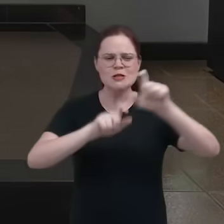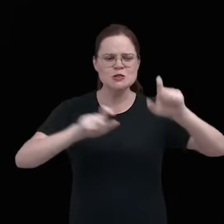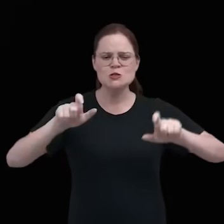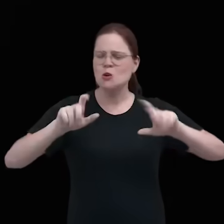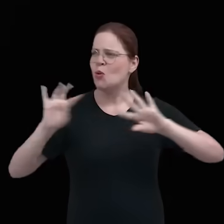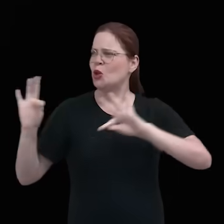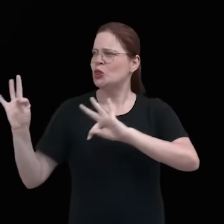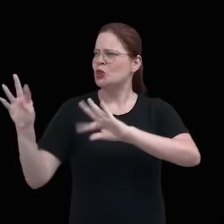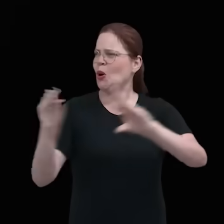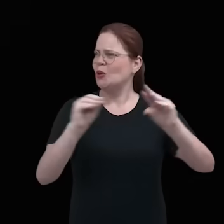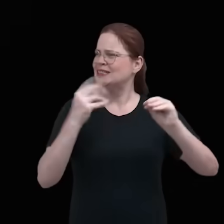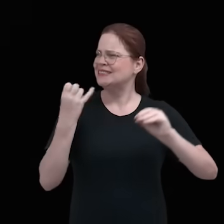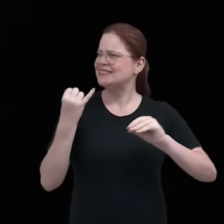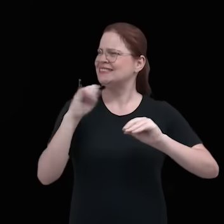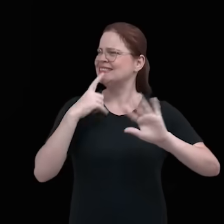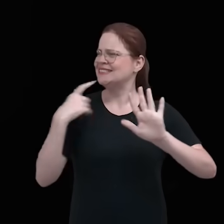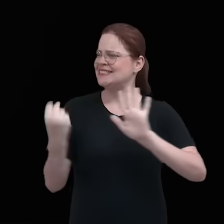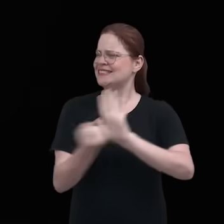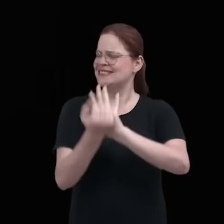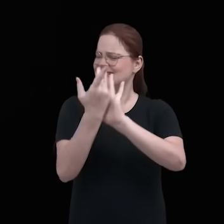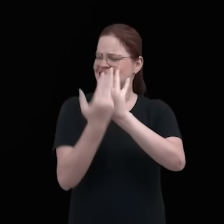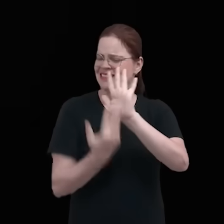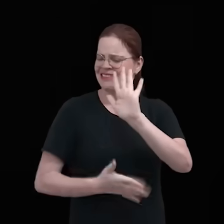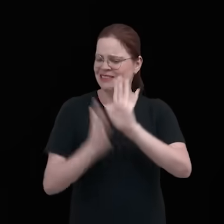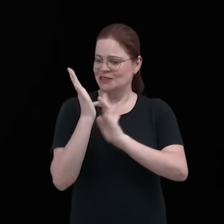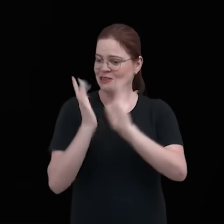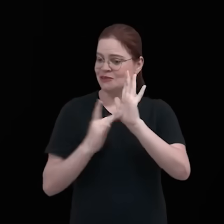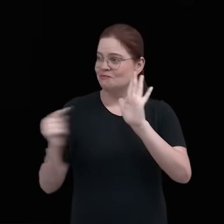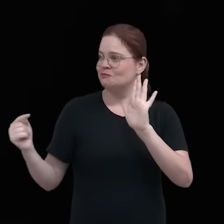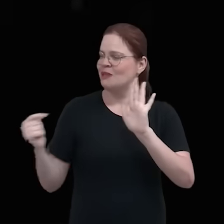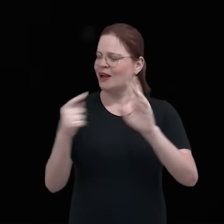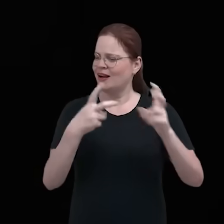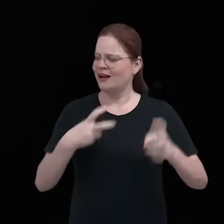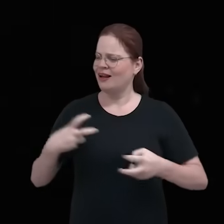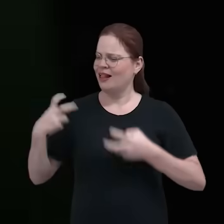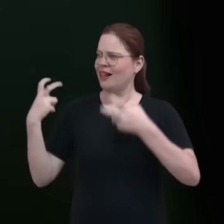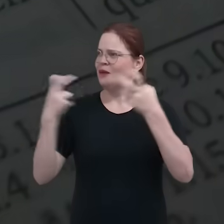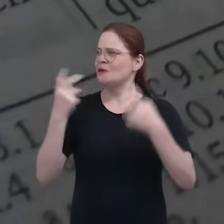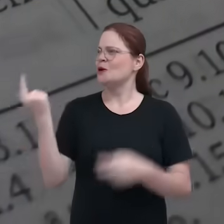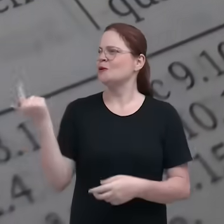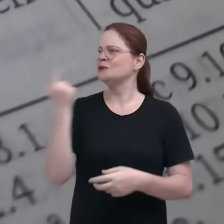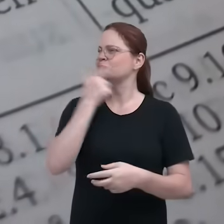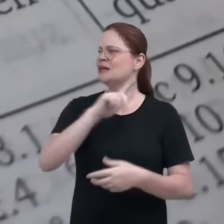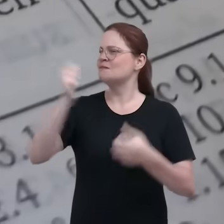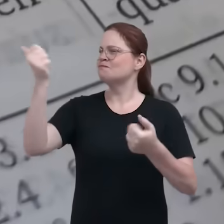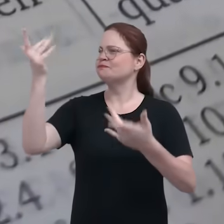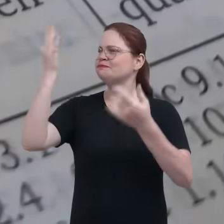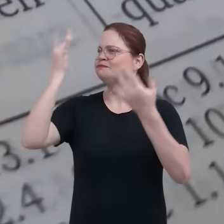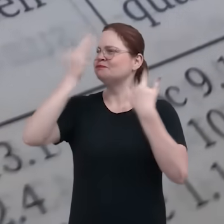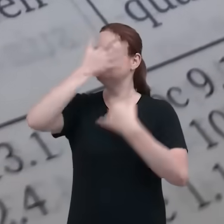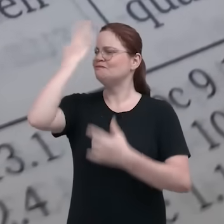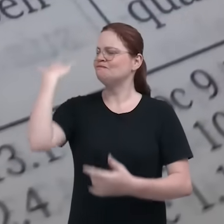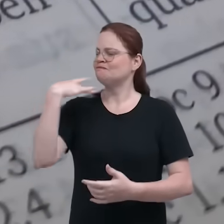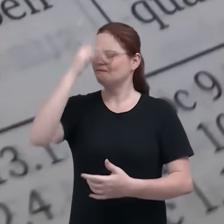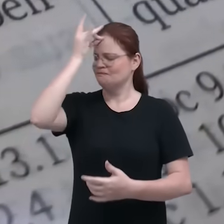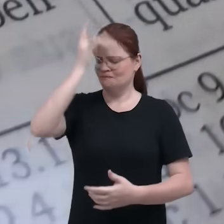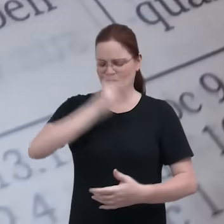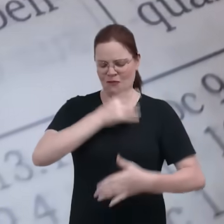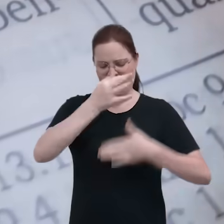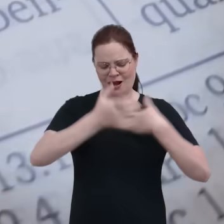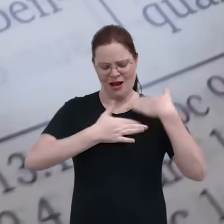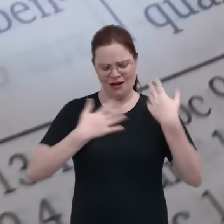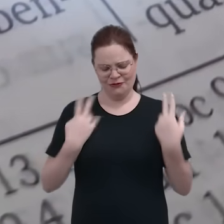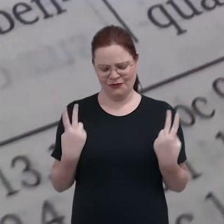E quem tiver Teu sangue sobre si terá vitória,